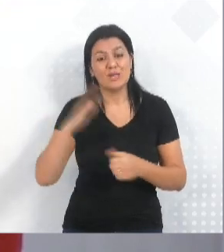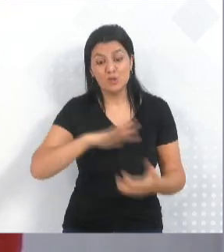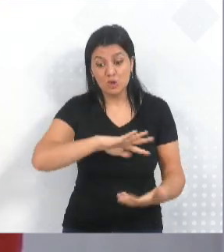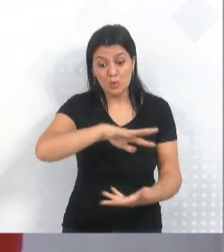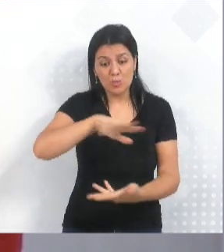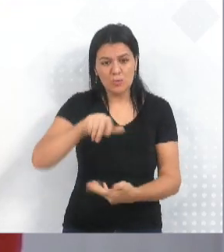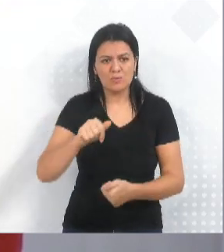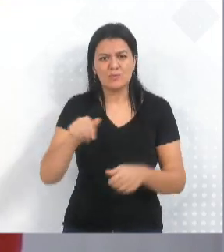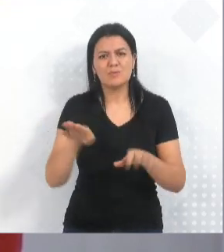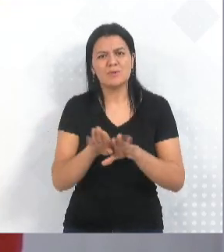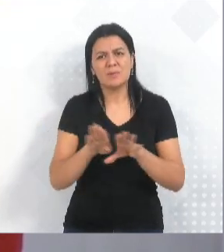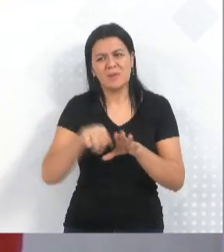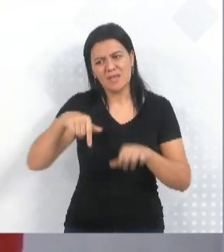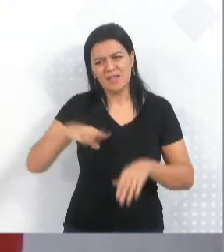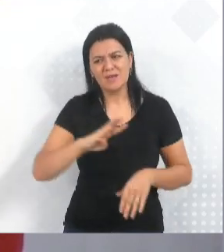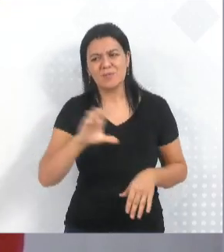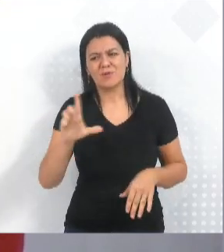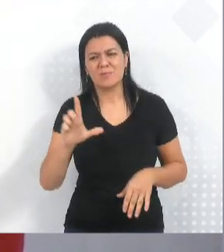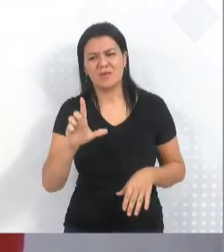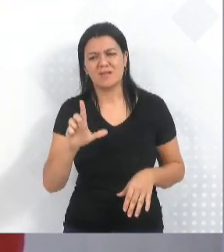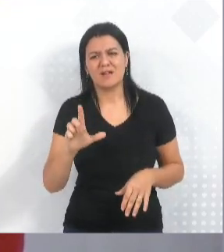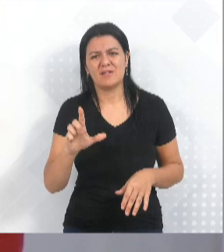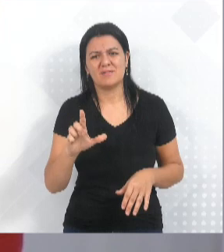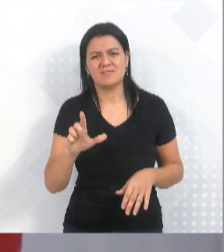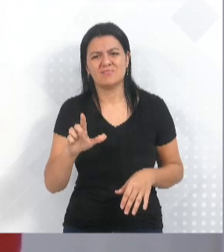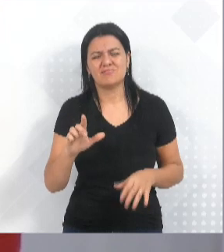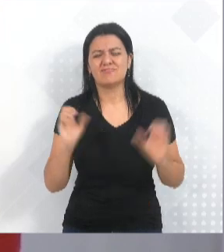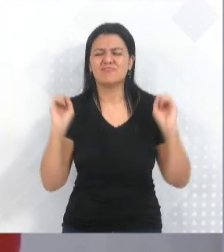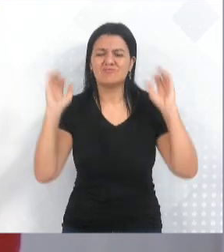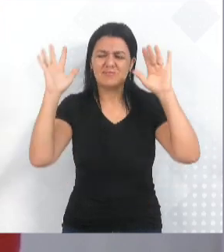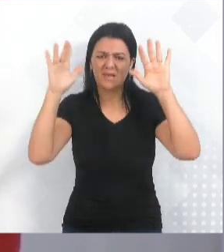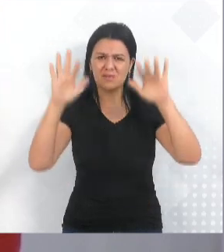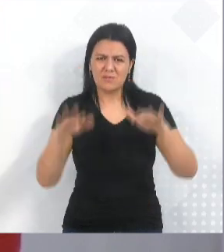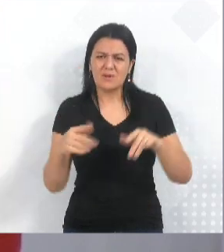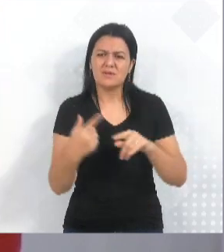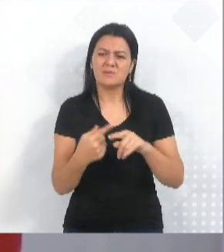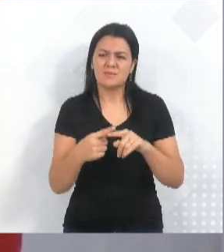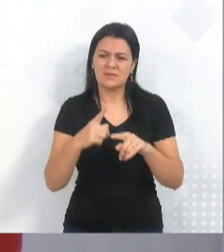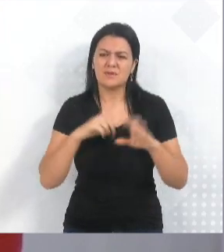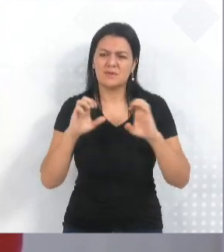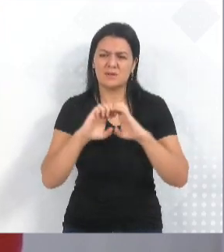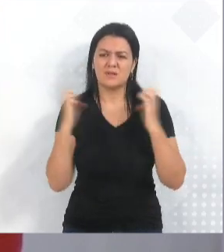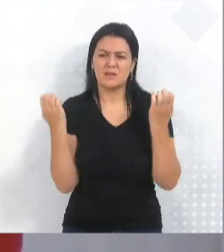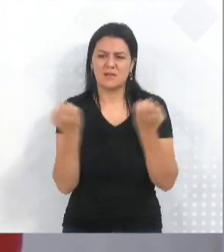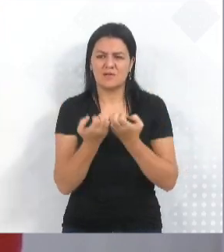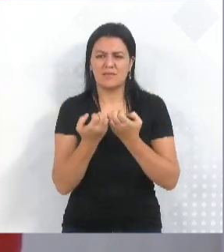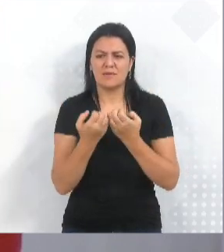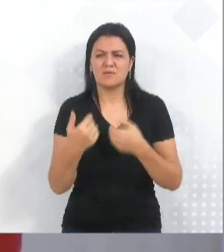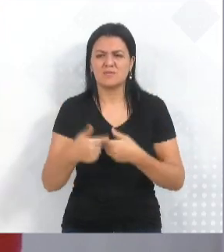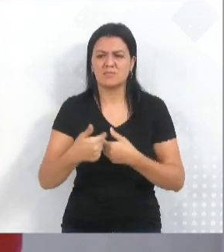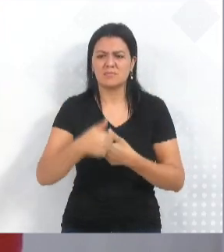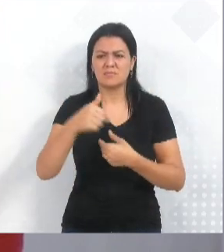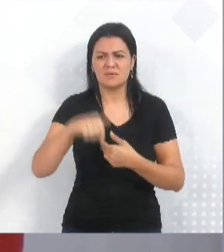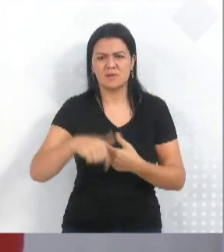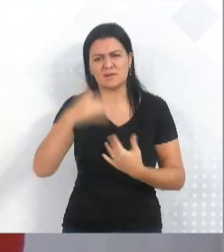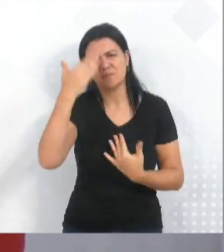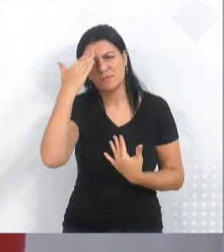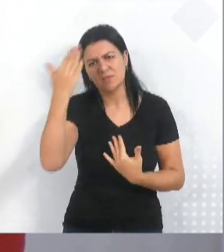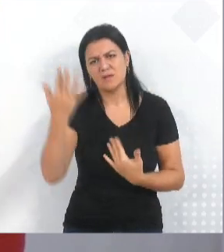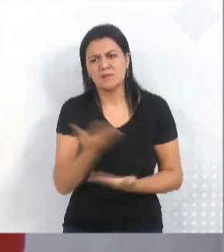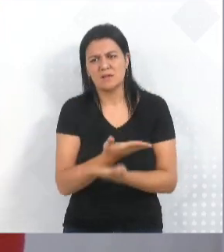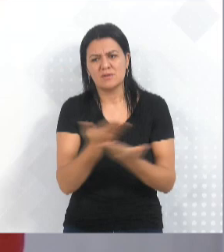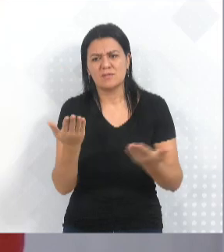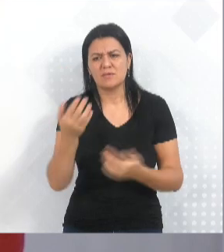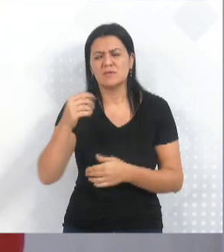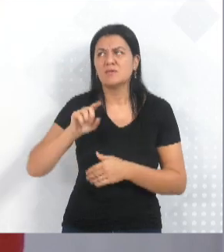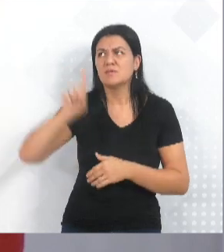é privilegiada e abençoada por ter esse evento nesta cidade. Obrigado a todos, que